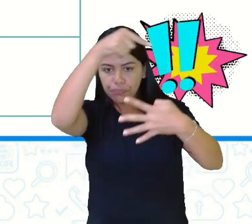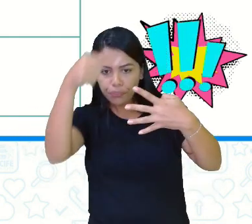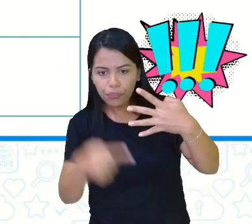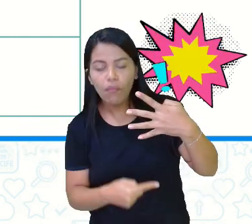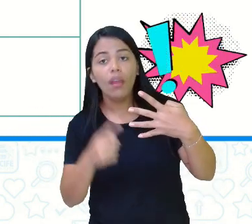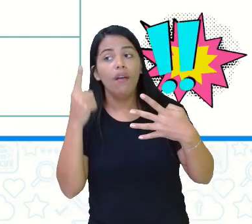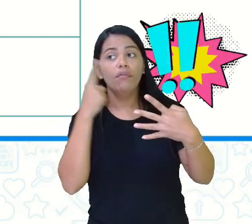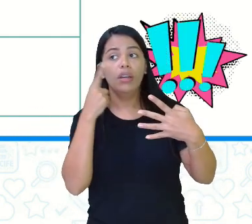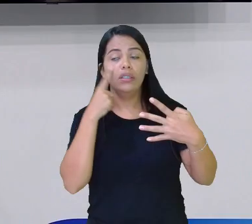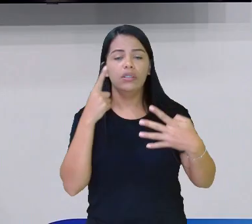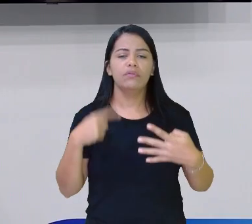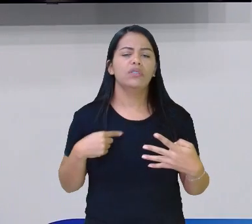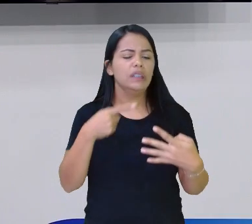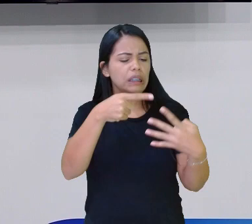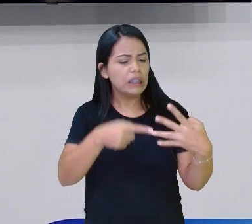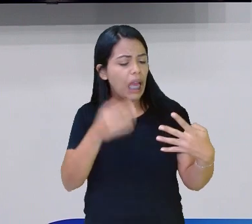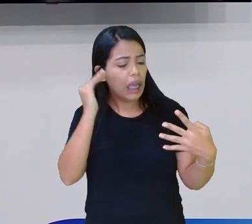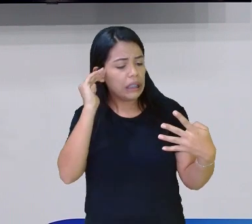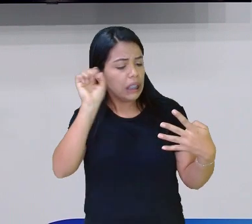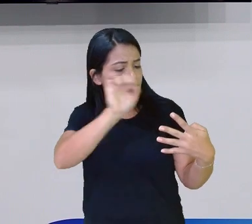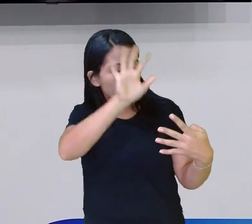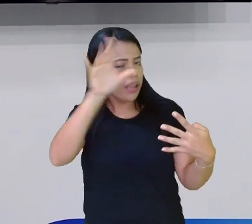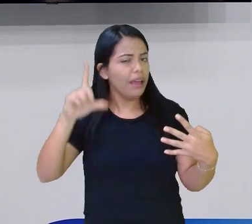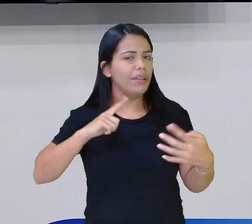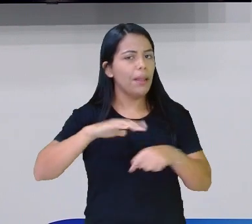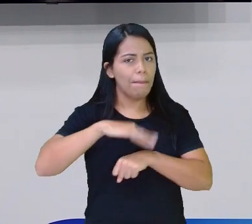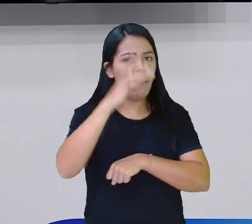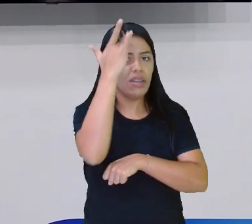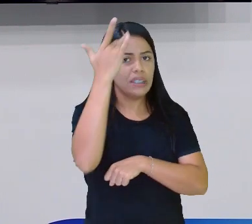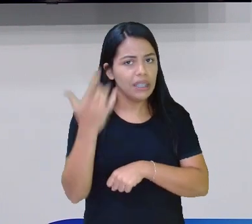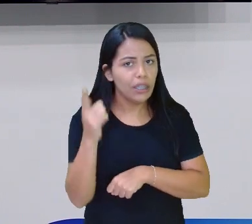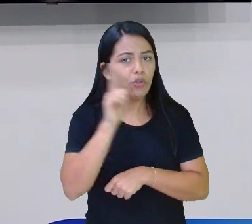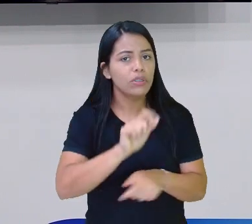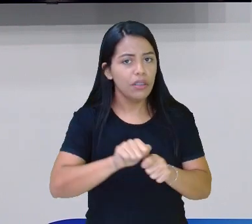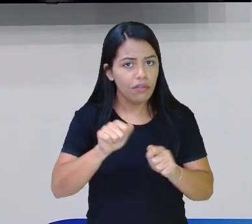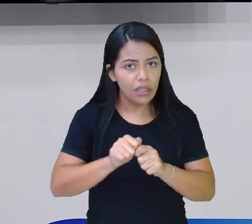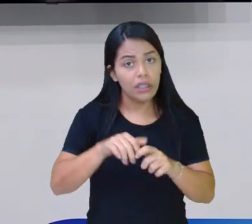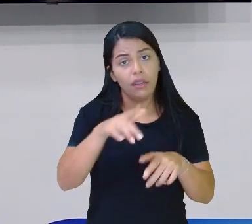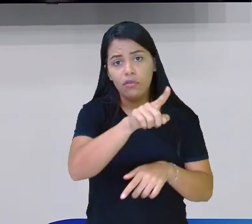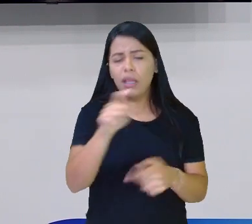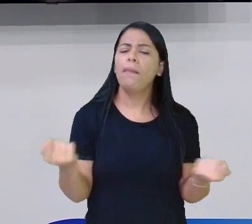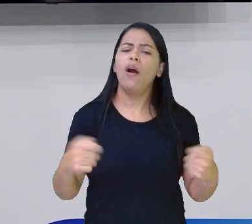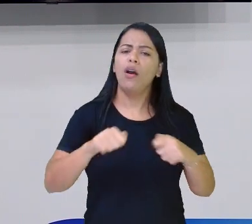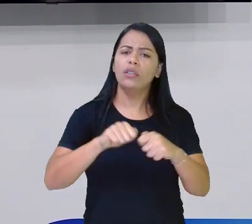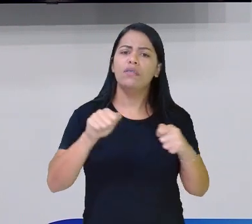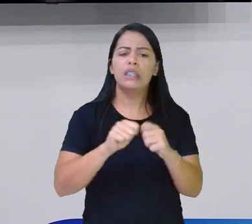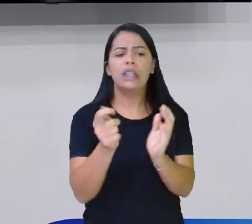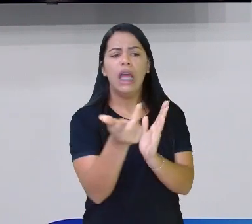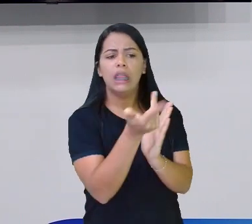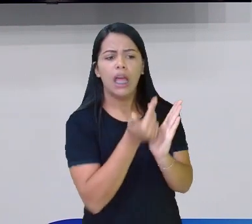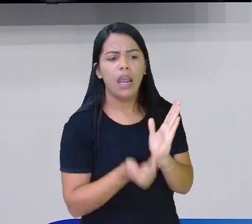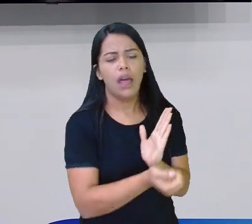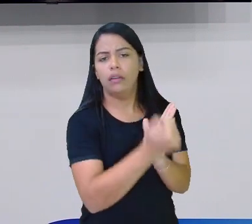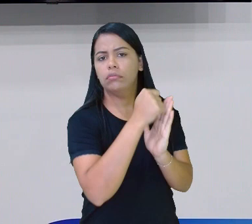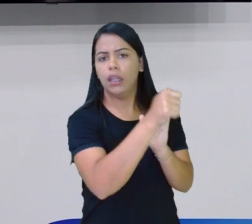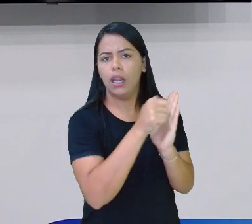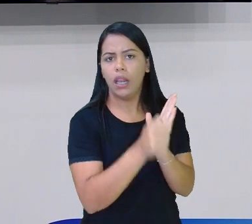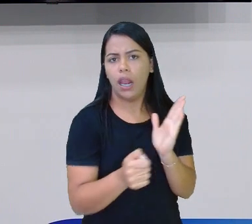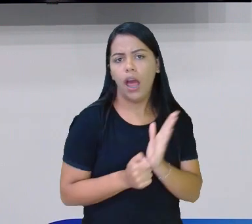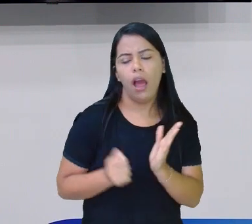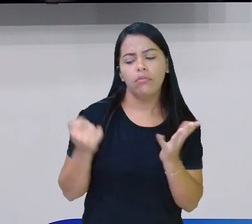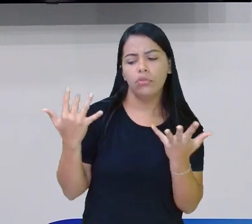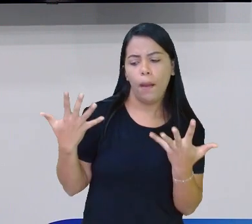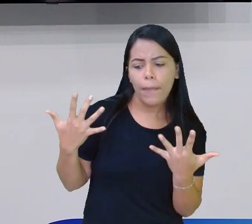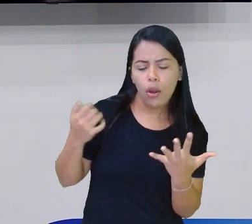facilidade. Lembrando que você pode criar sua tirinha manualmente, desenhando, escrevendo, né? Mas